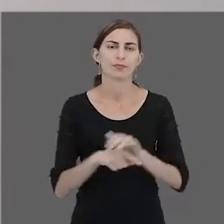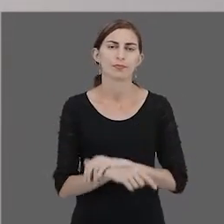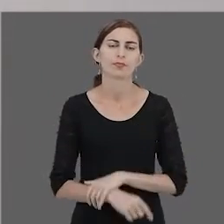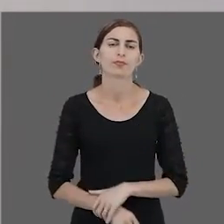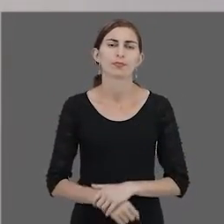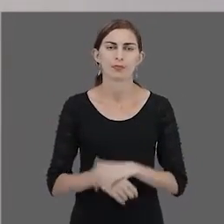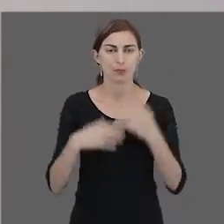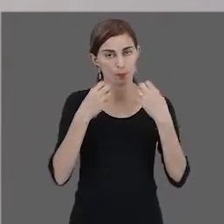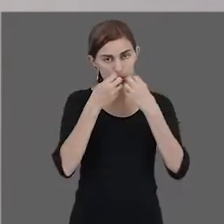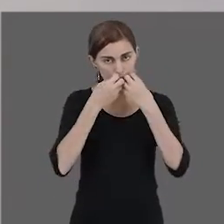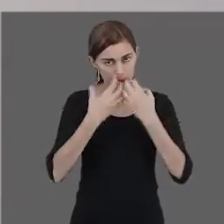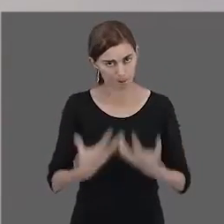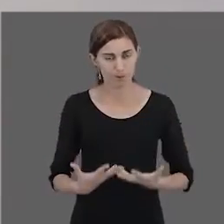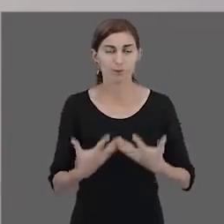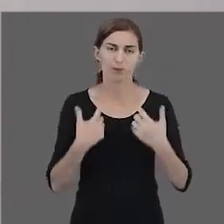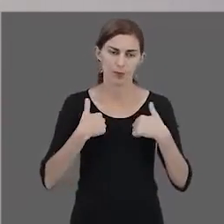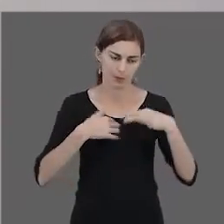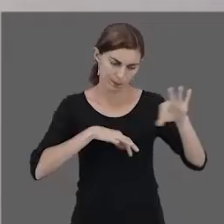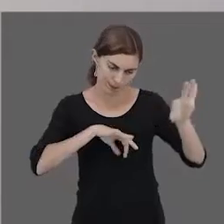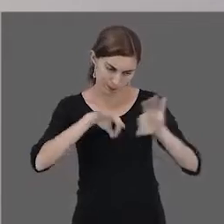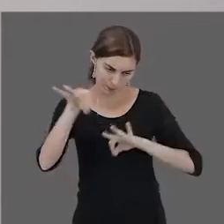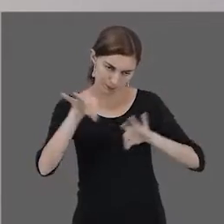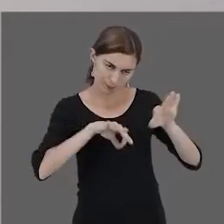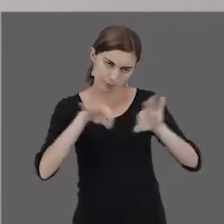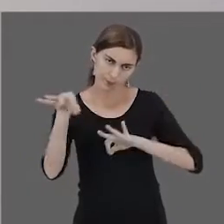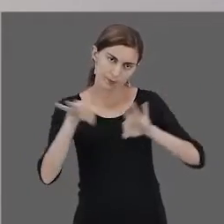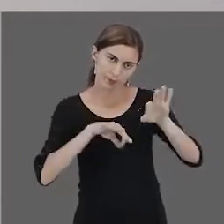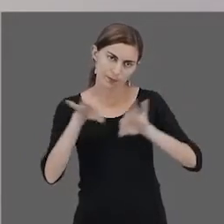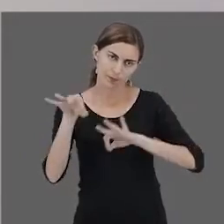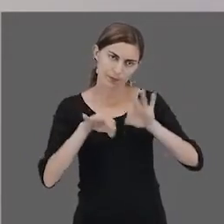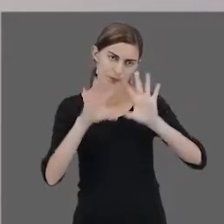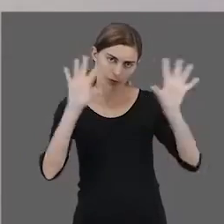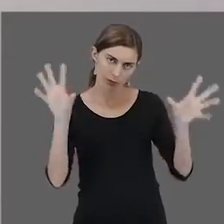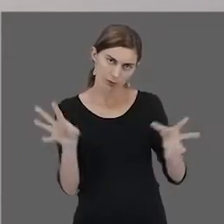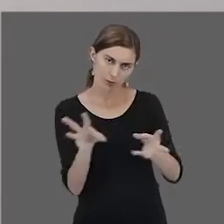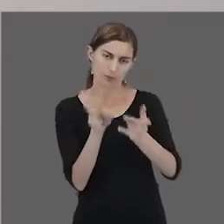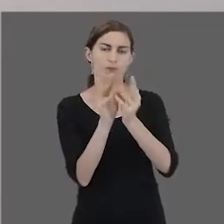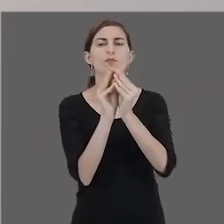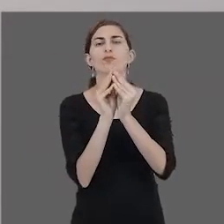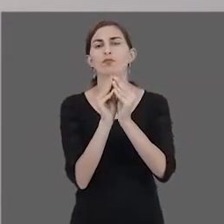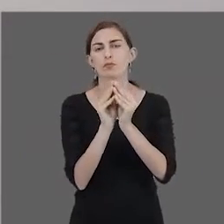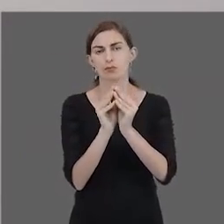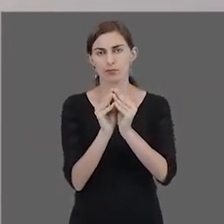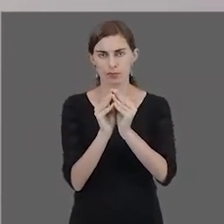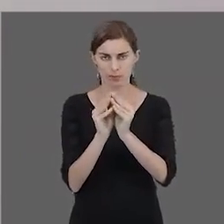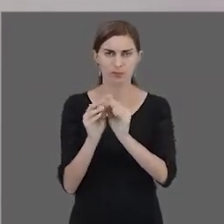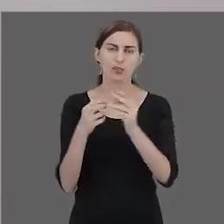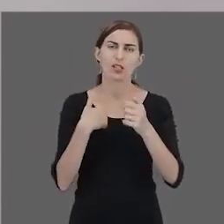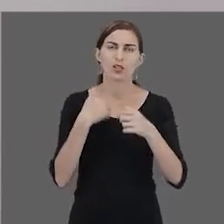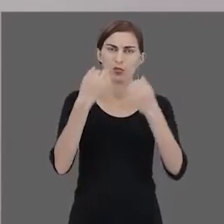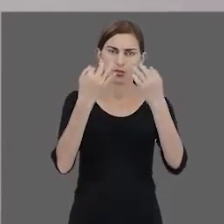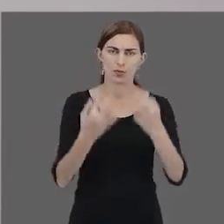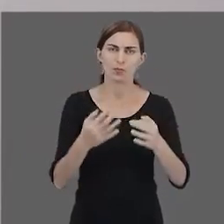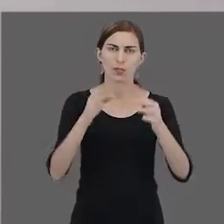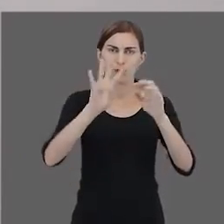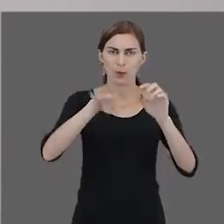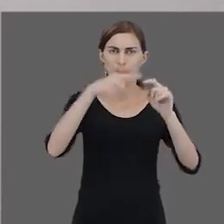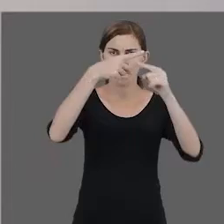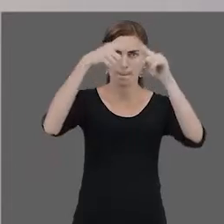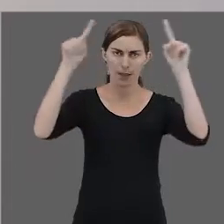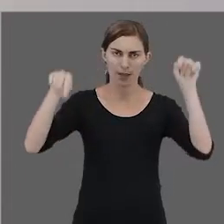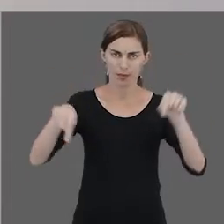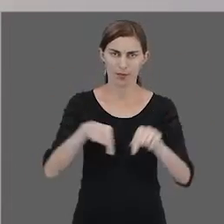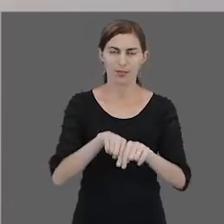Bom, eu fiz um resumo aqui, né, o que eu chamo de matriz de